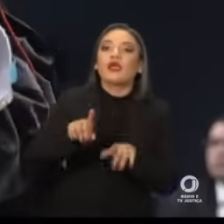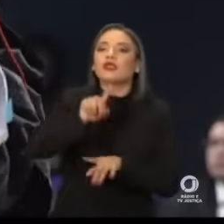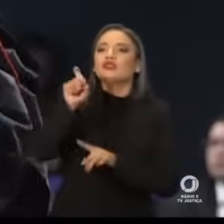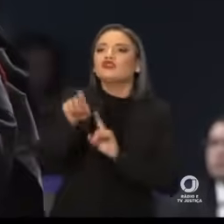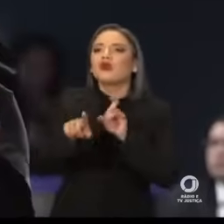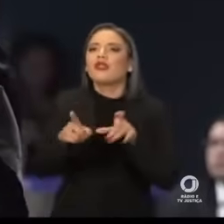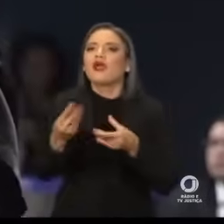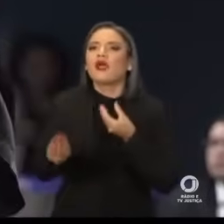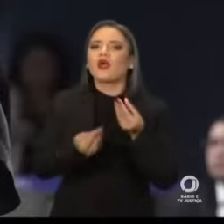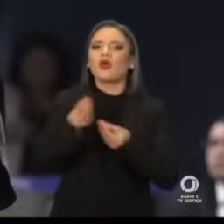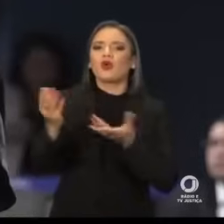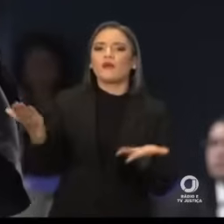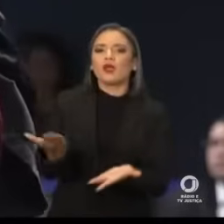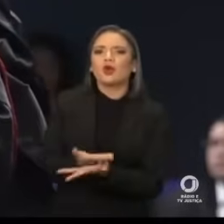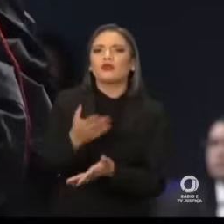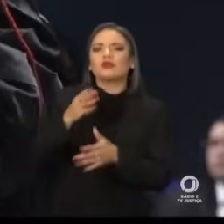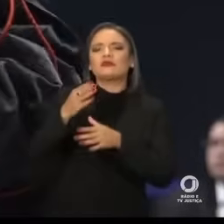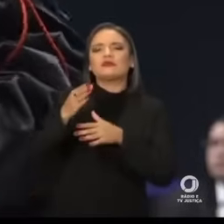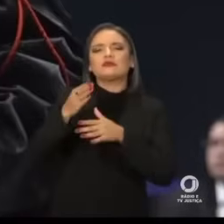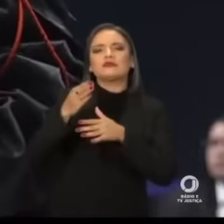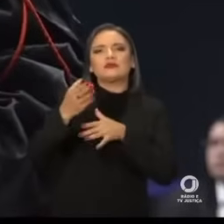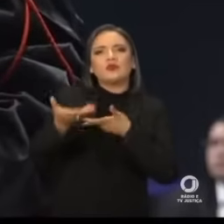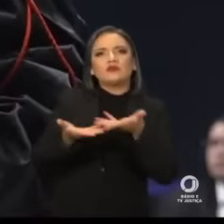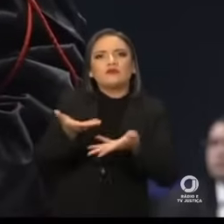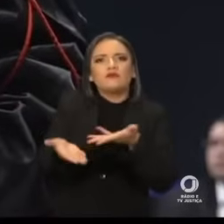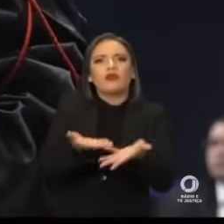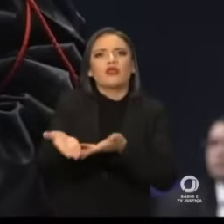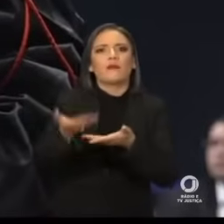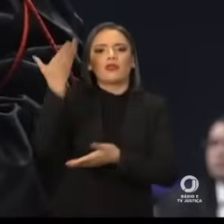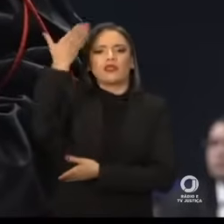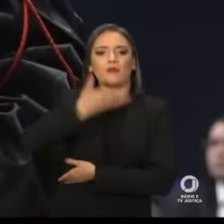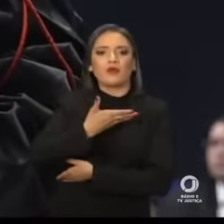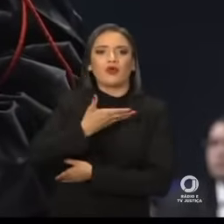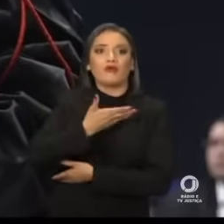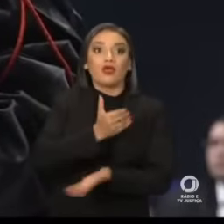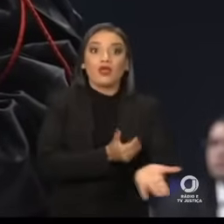que, Vossa Excelência sabe, ministro Fux, começou na jurisprudência